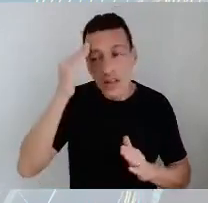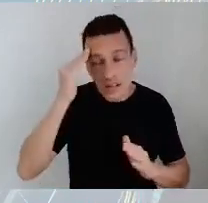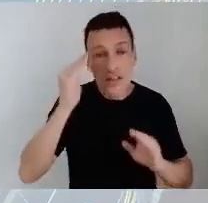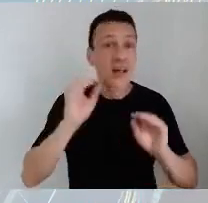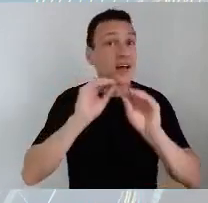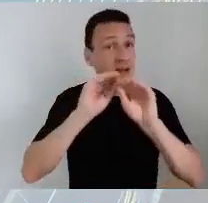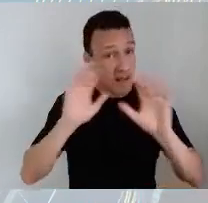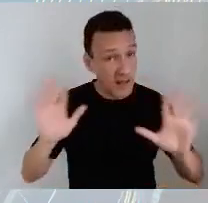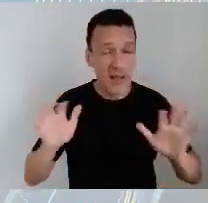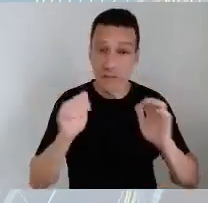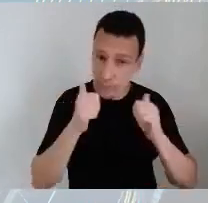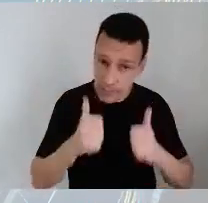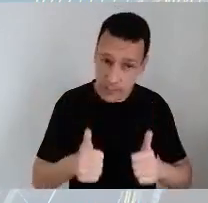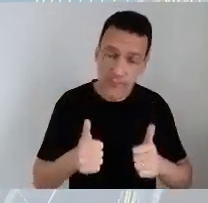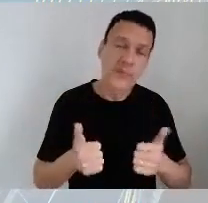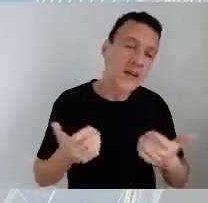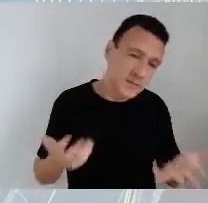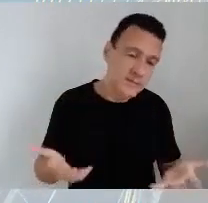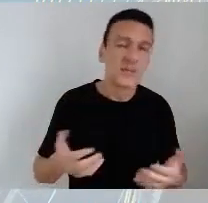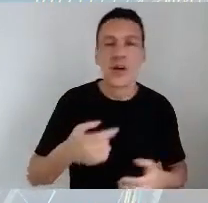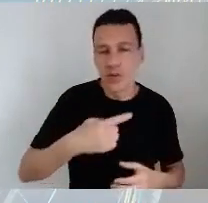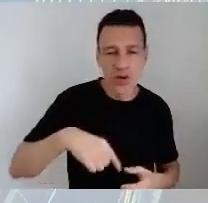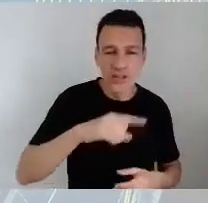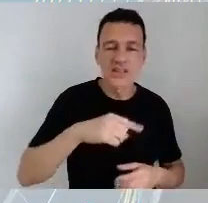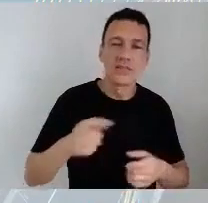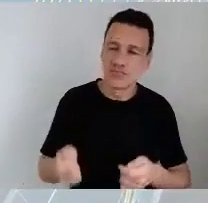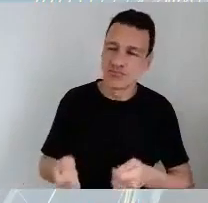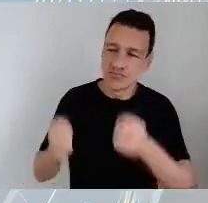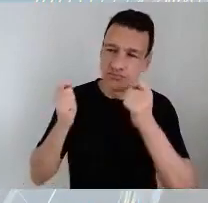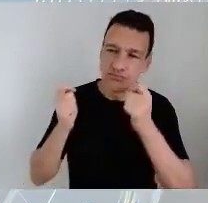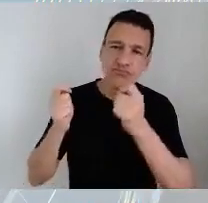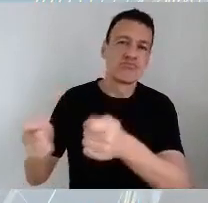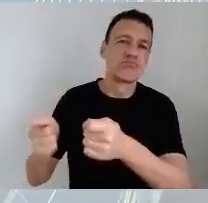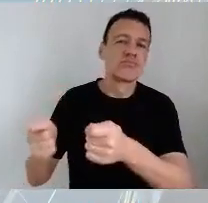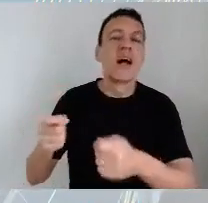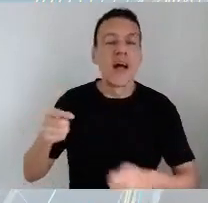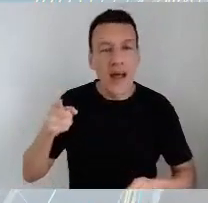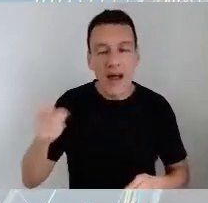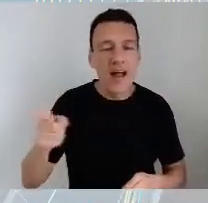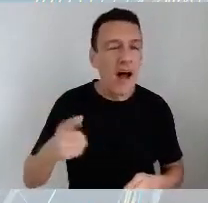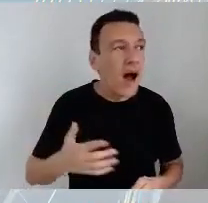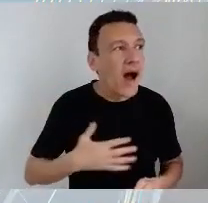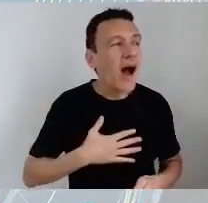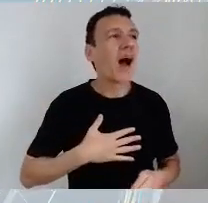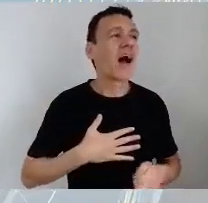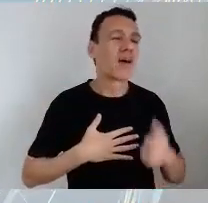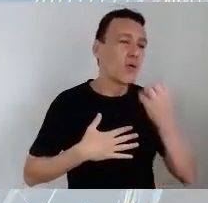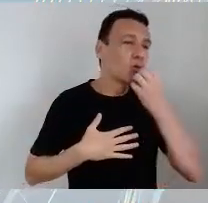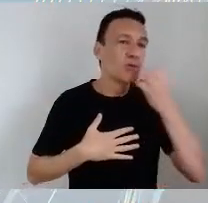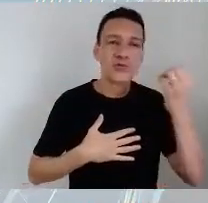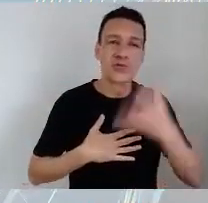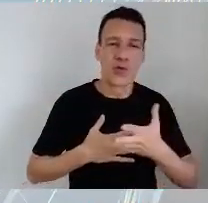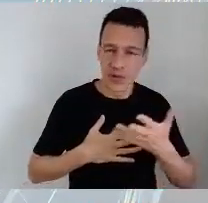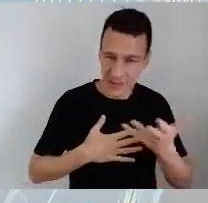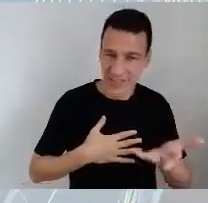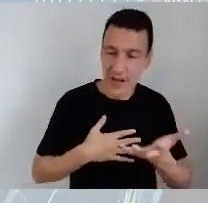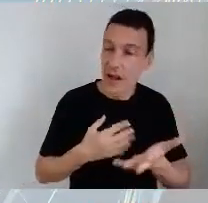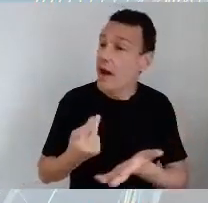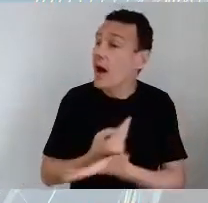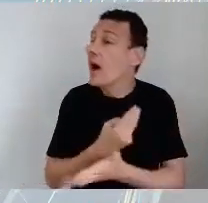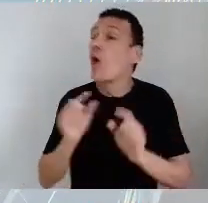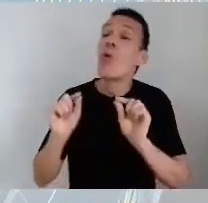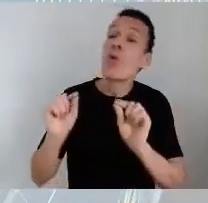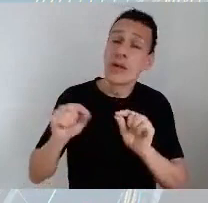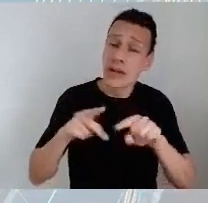que atenda às suas necessidades e entender onde que está errando para poder acertar, né? A gente pode utilizar